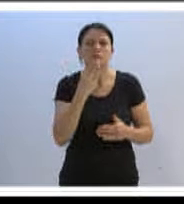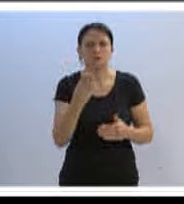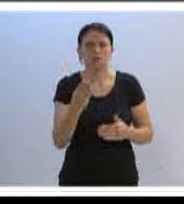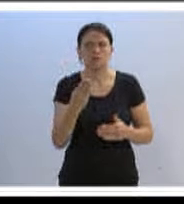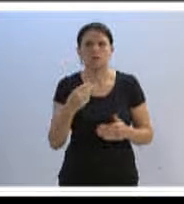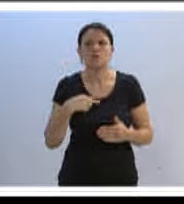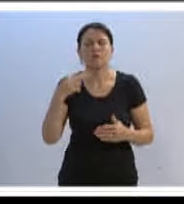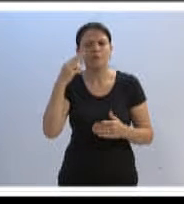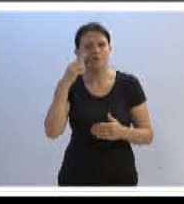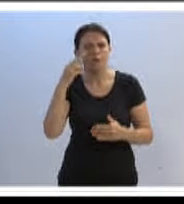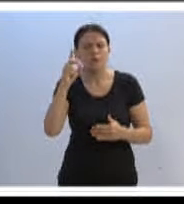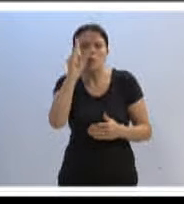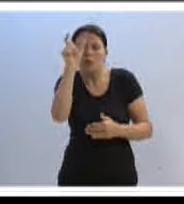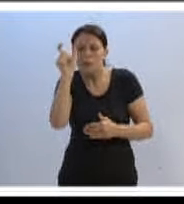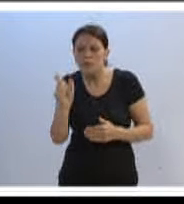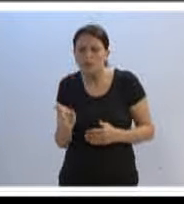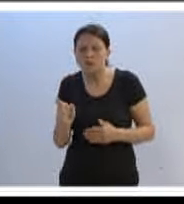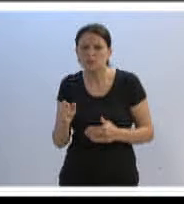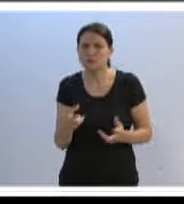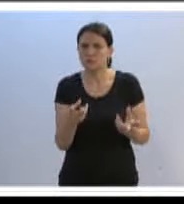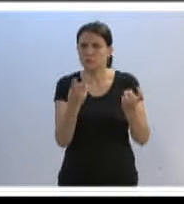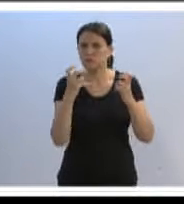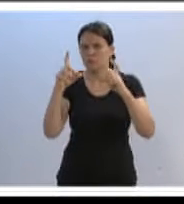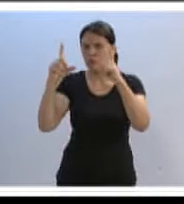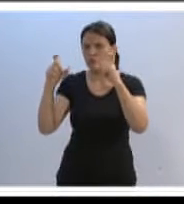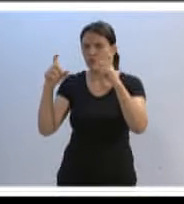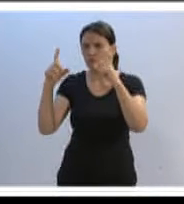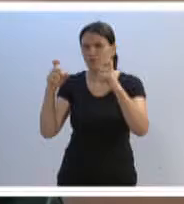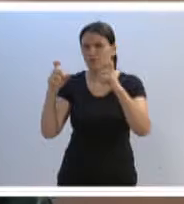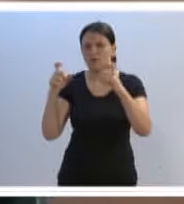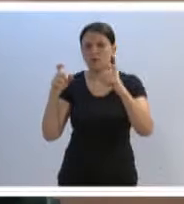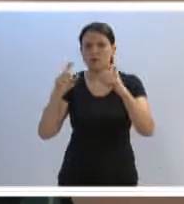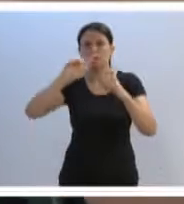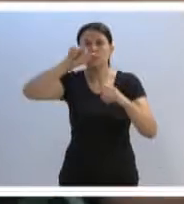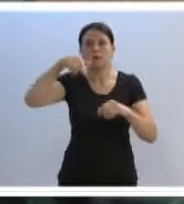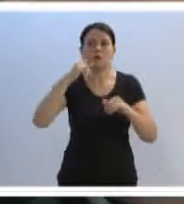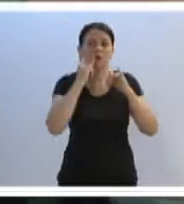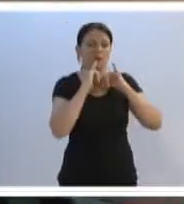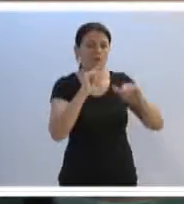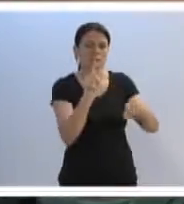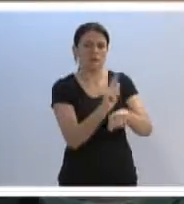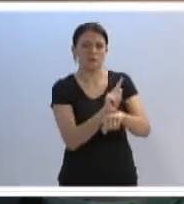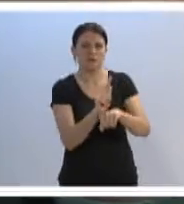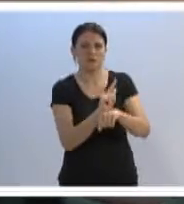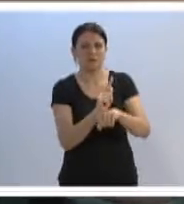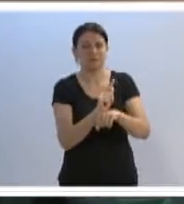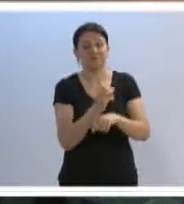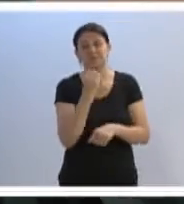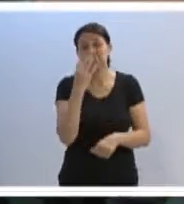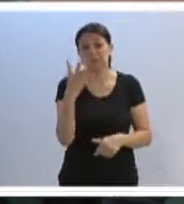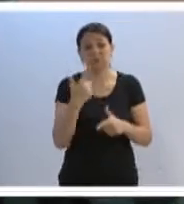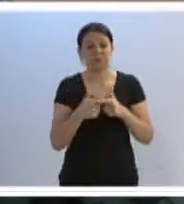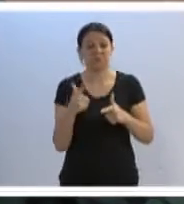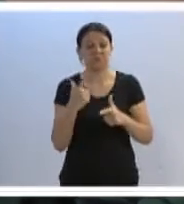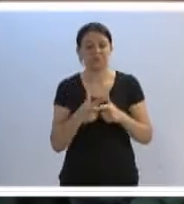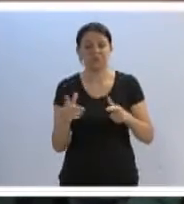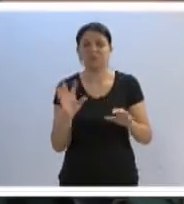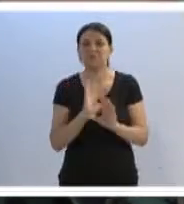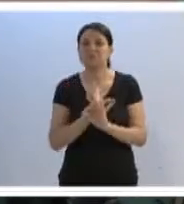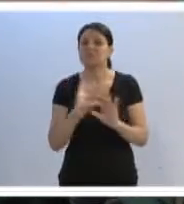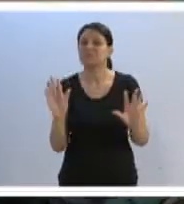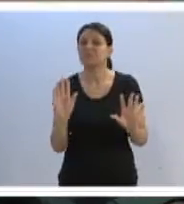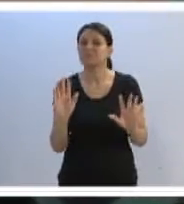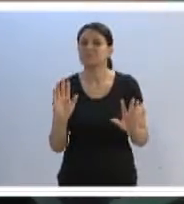até vi uma pessoa que percebeu fotografando, acho que passou para a gestão pública. O bom é que o problema foi resolvido. Então, nós tivemos, na